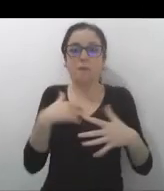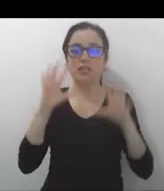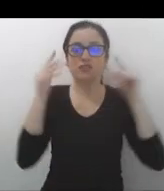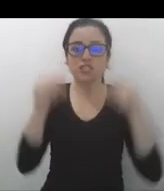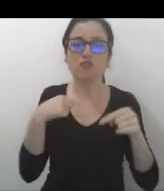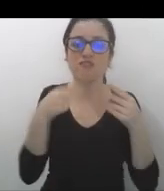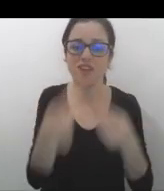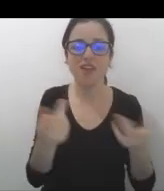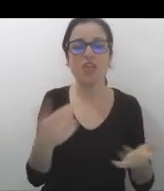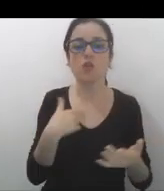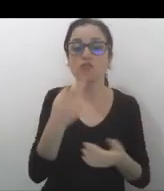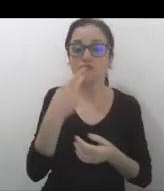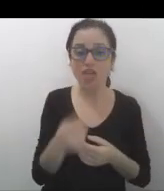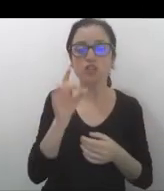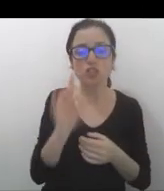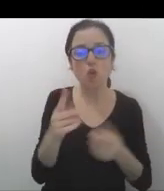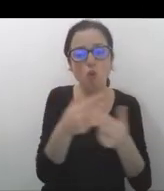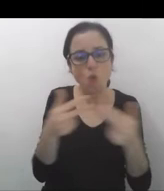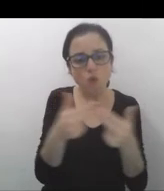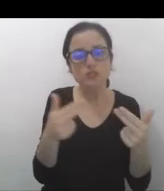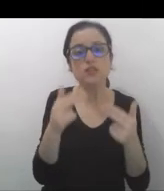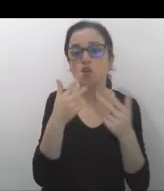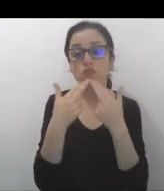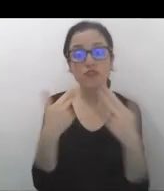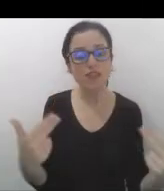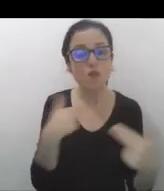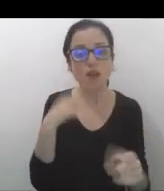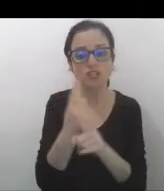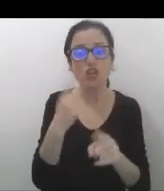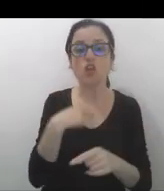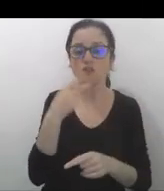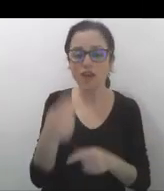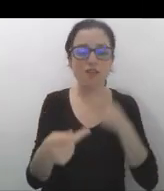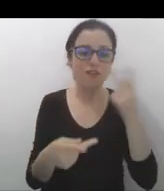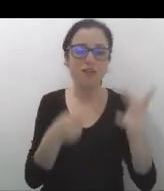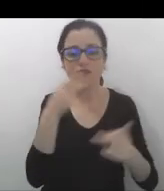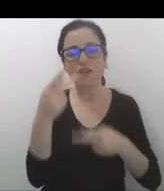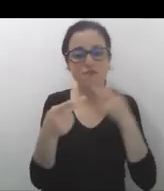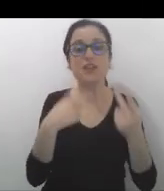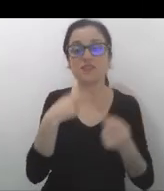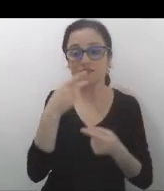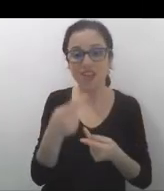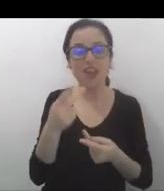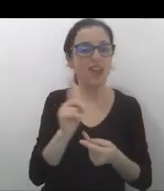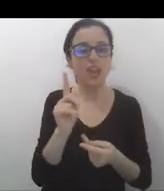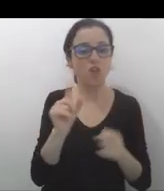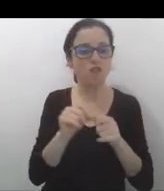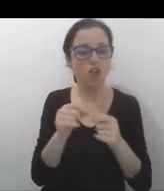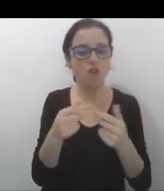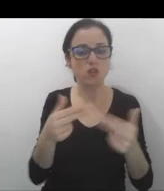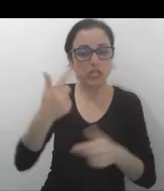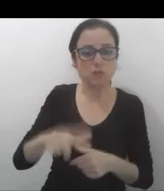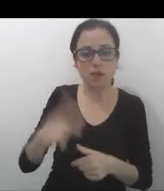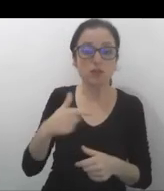com isso e resolvi colocar. Eu queria falar só uma coisinha. Qual foi a novidade que eu achei? Porque eu falei, disse que eu não